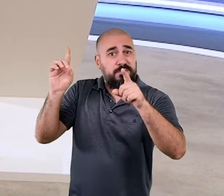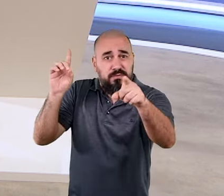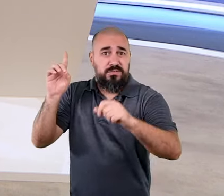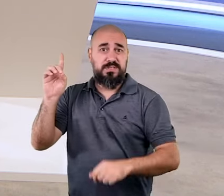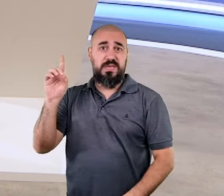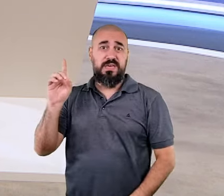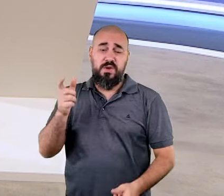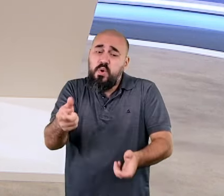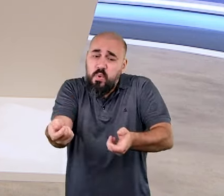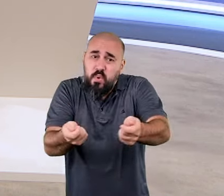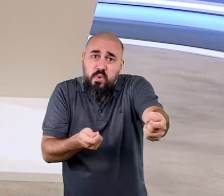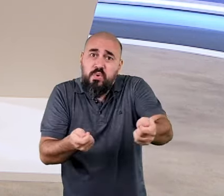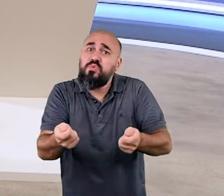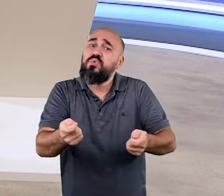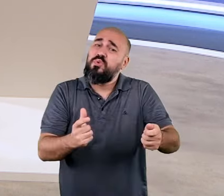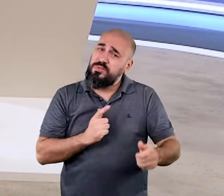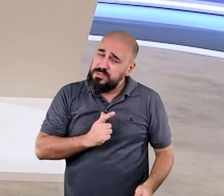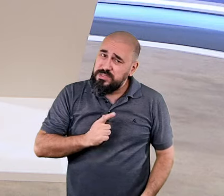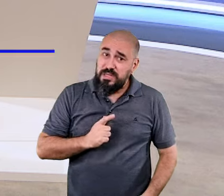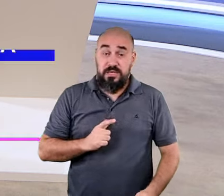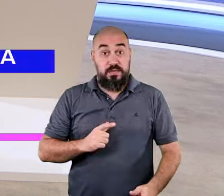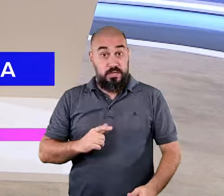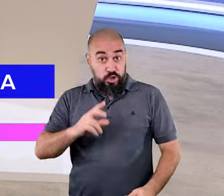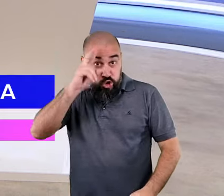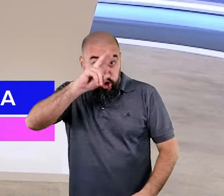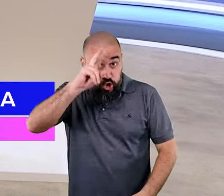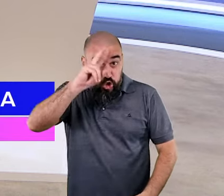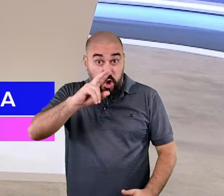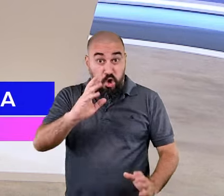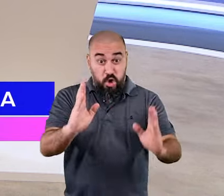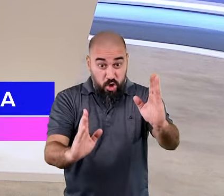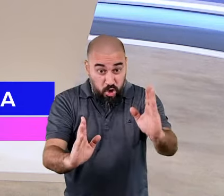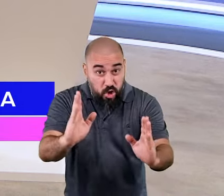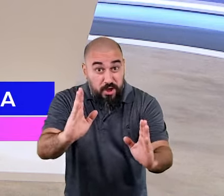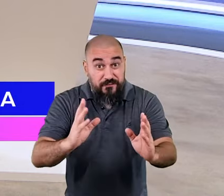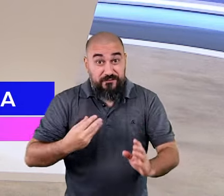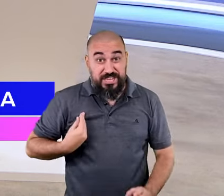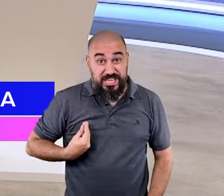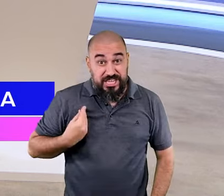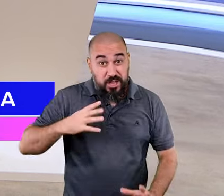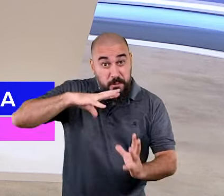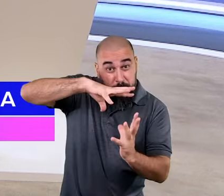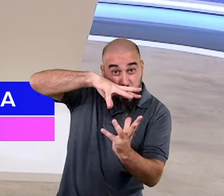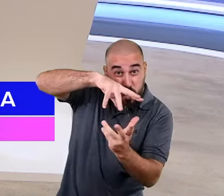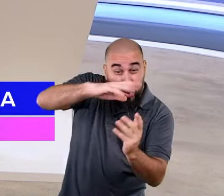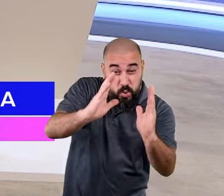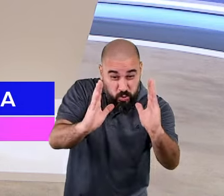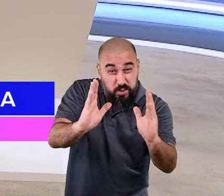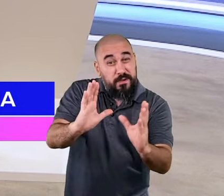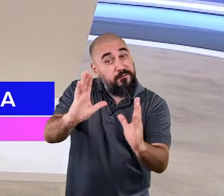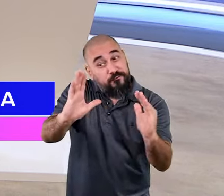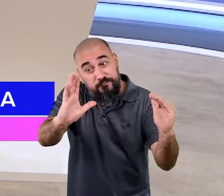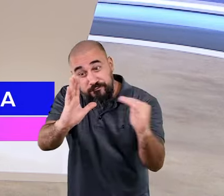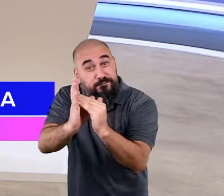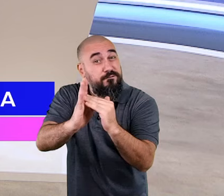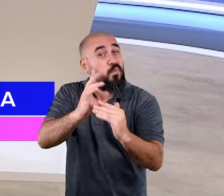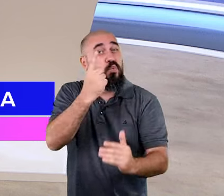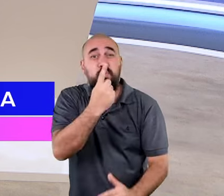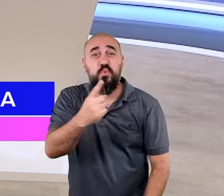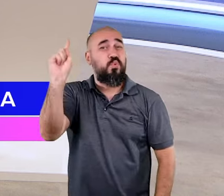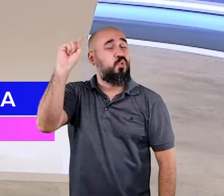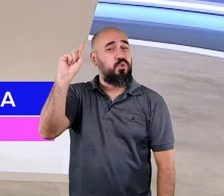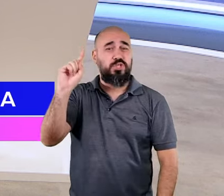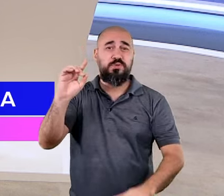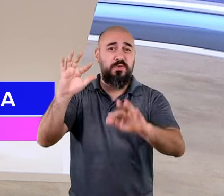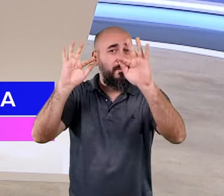estamos chegando no momento final da história. Porque na Bíblia, nós sabemos que chegará o último